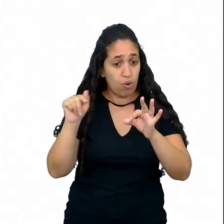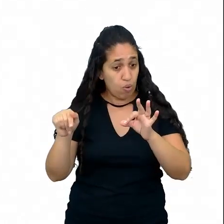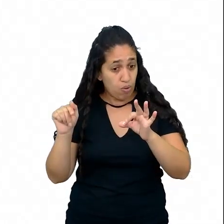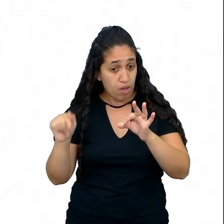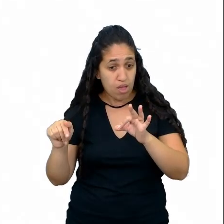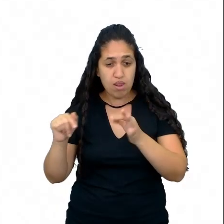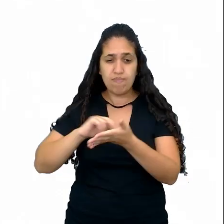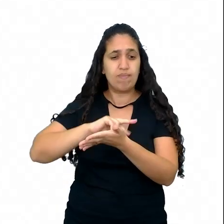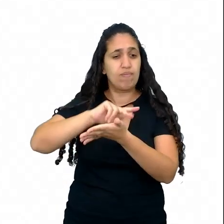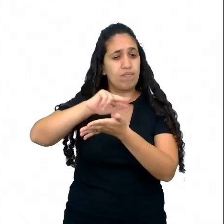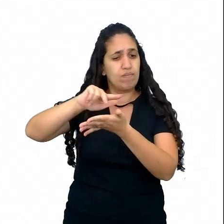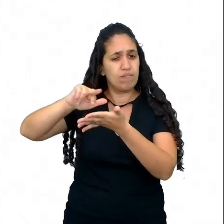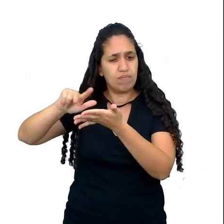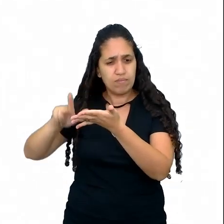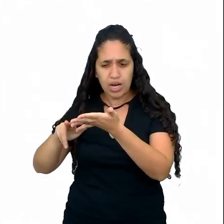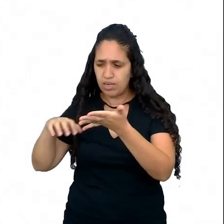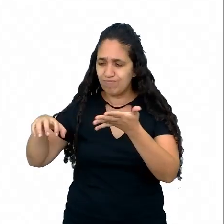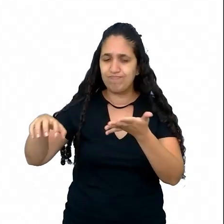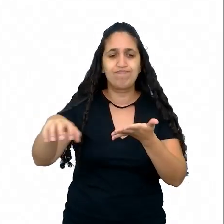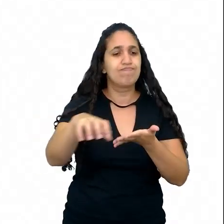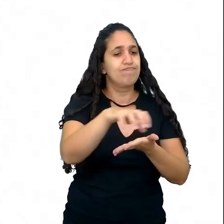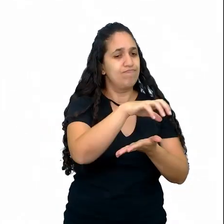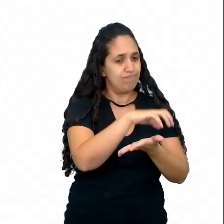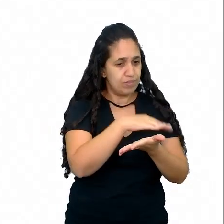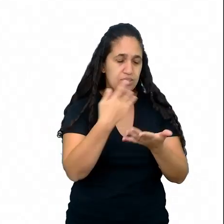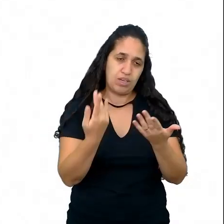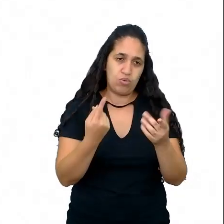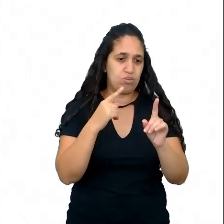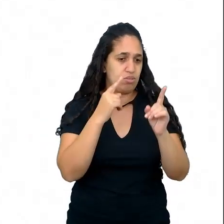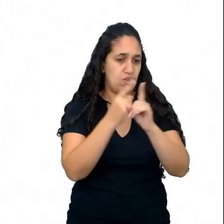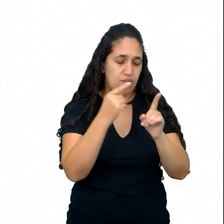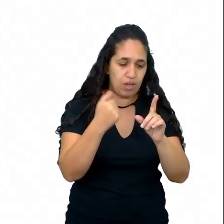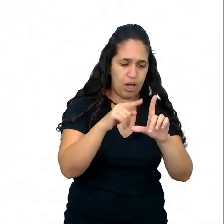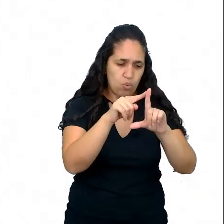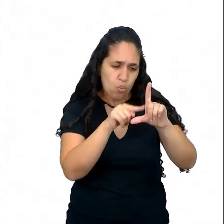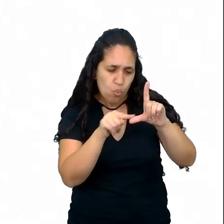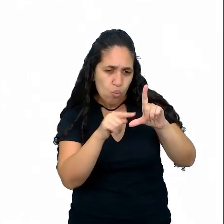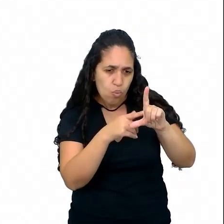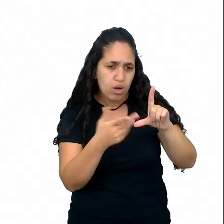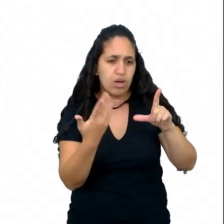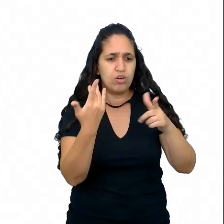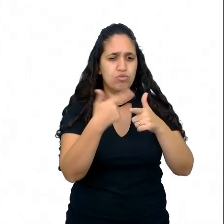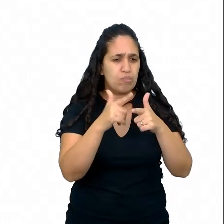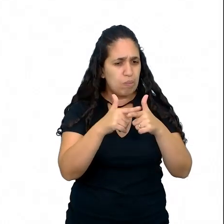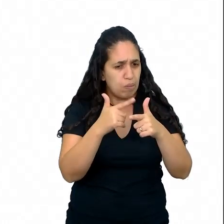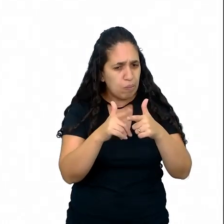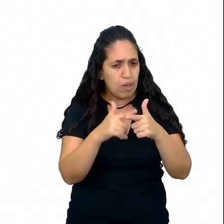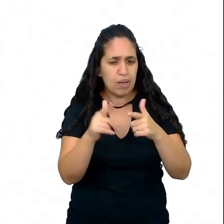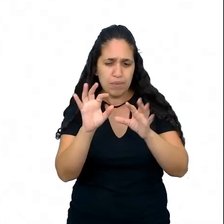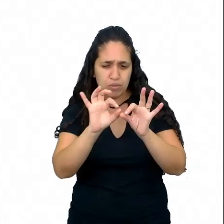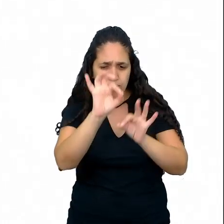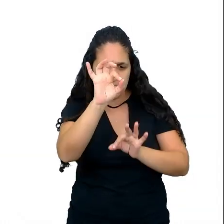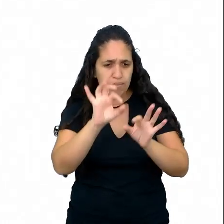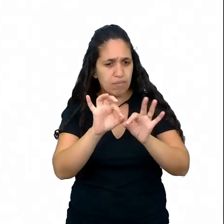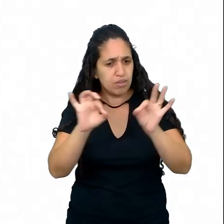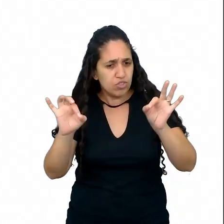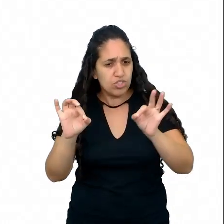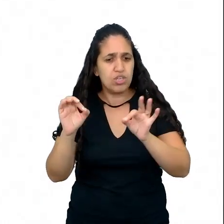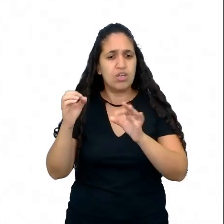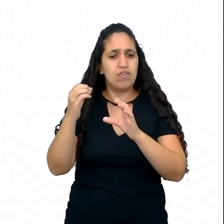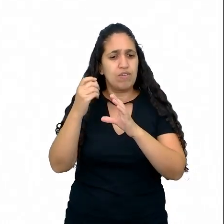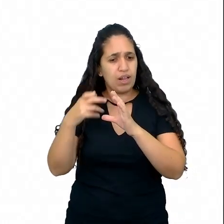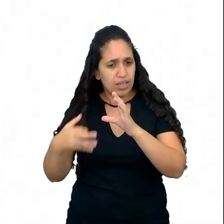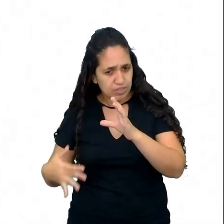as mais diversas situações que nós temos. Então, identificar o conceito de ângulo em situações de problema, utilizar medidas e classificação de ângulos em